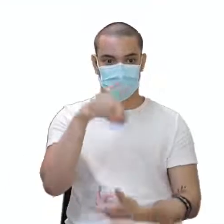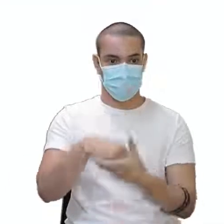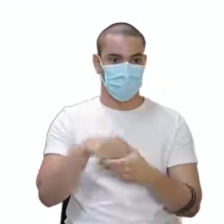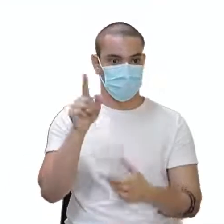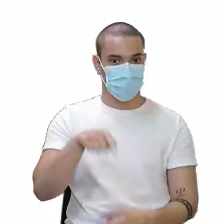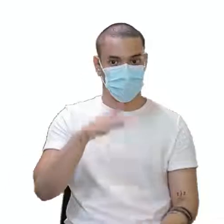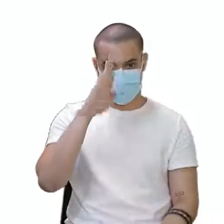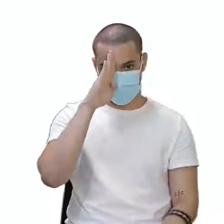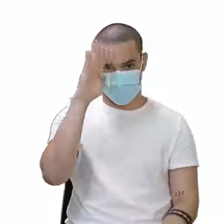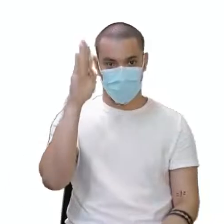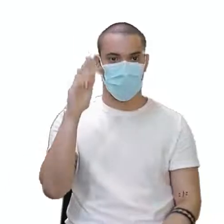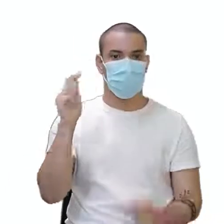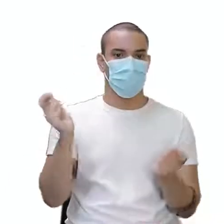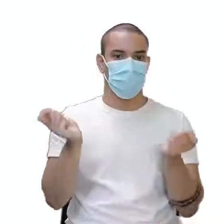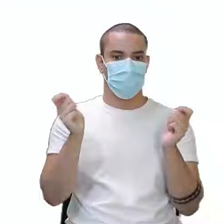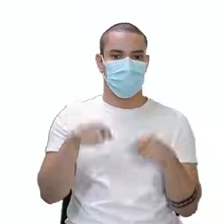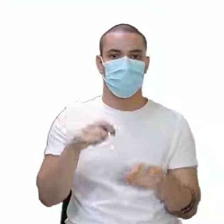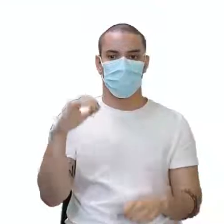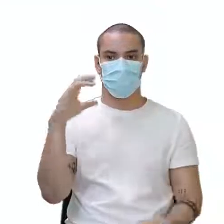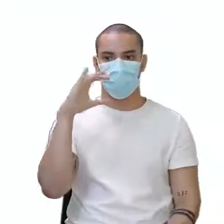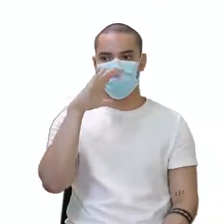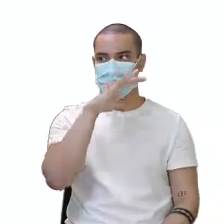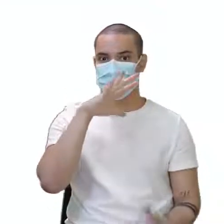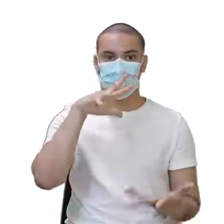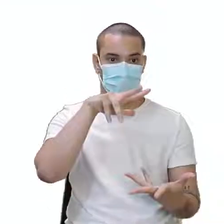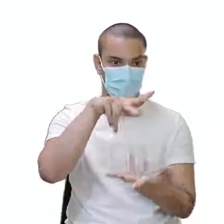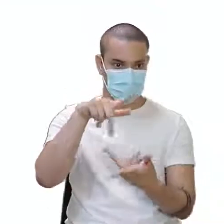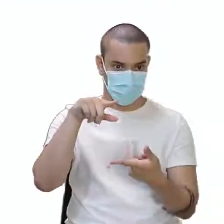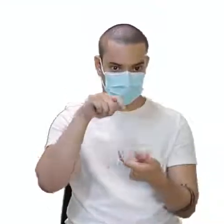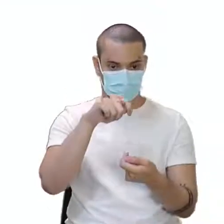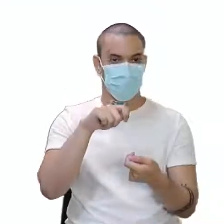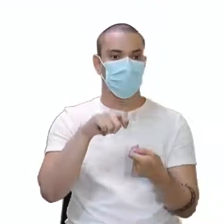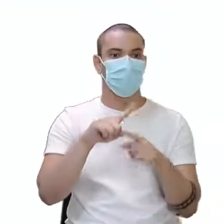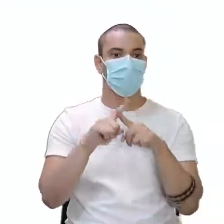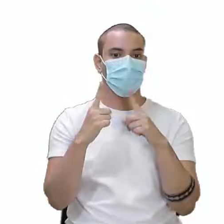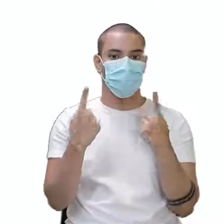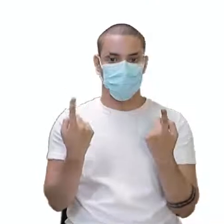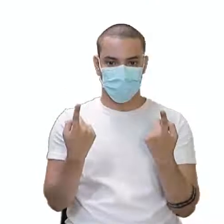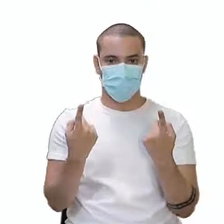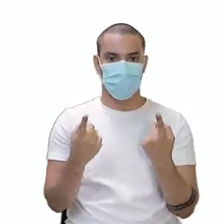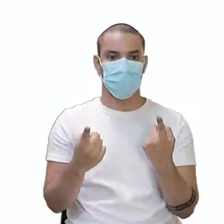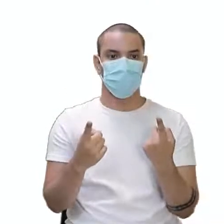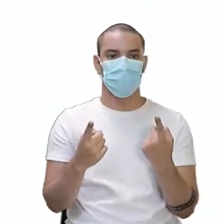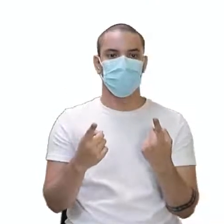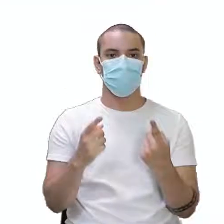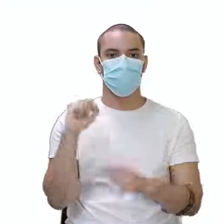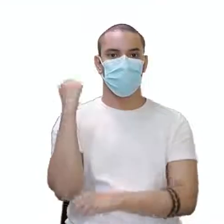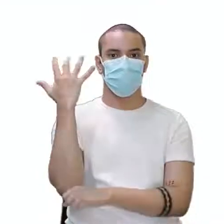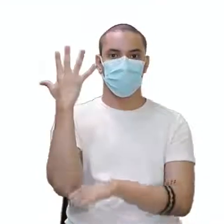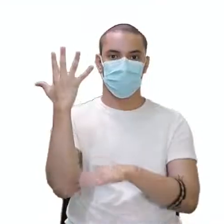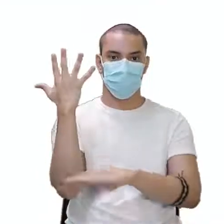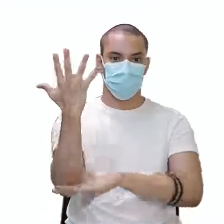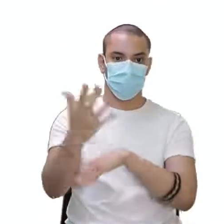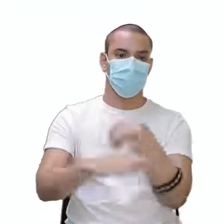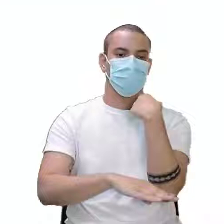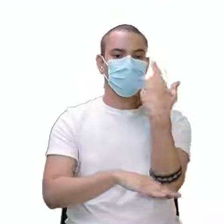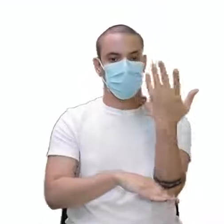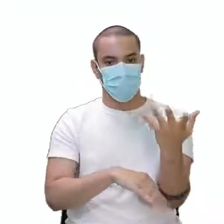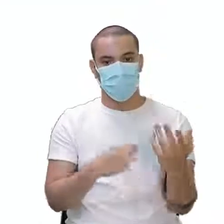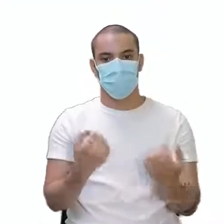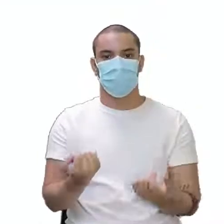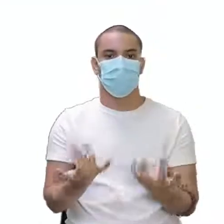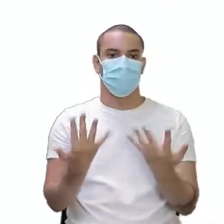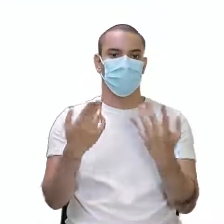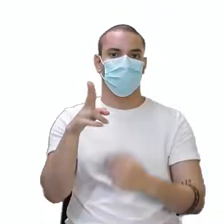atmosfera é fundamental para permitir o aquecimento da Terra. Porém, o desmatamento, queimadas,